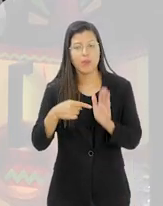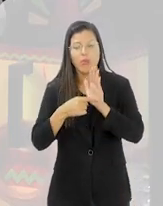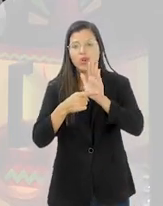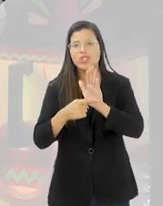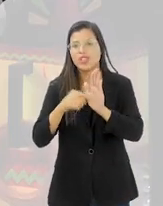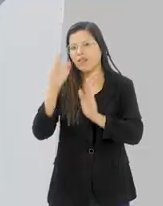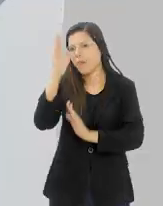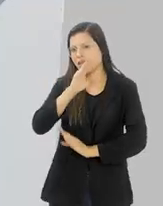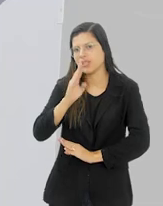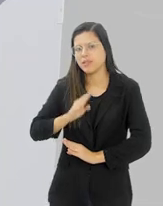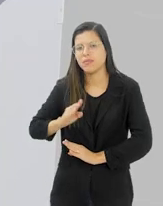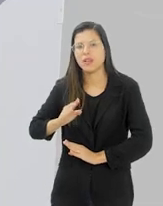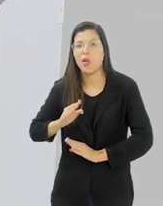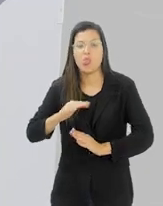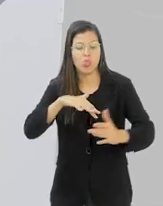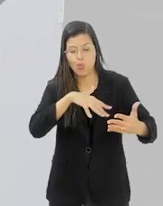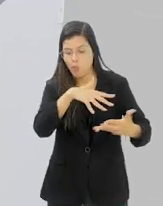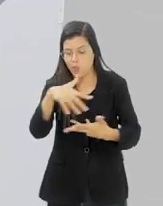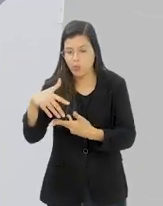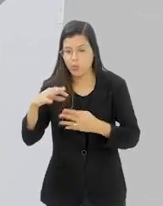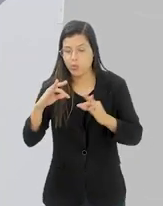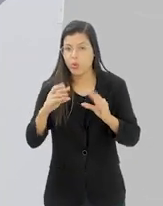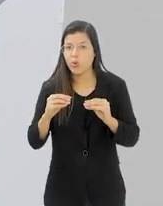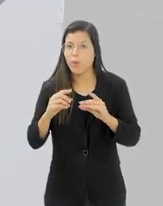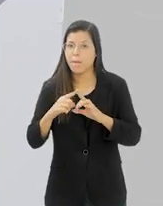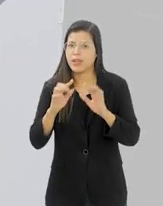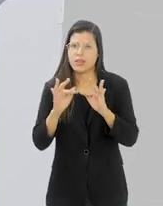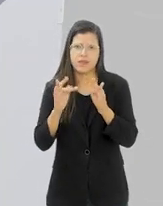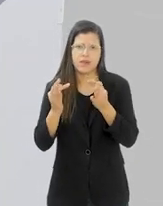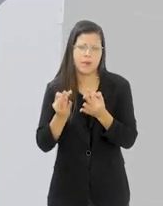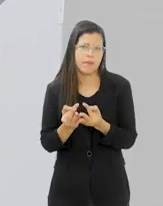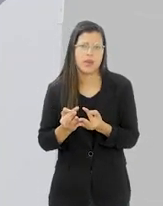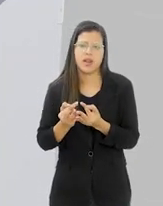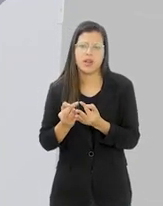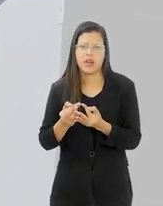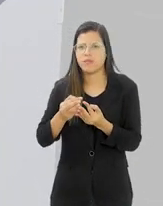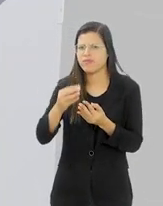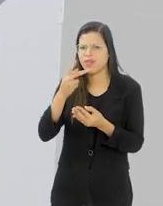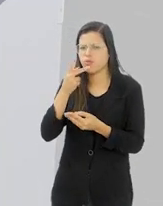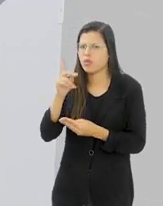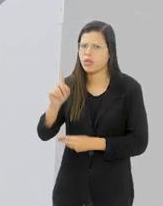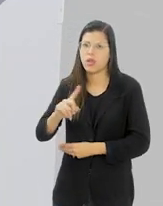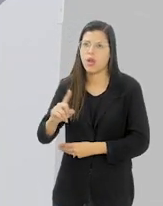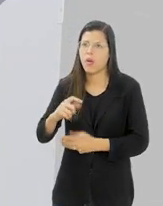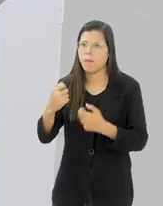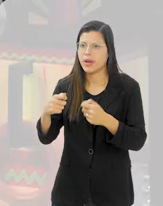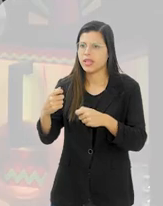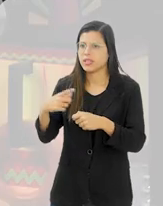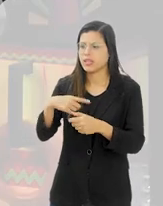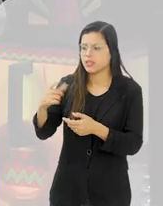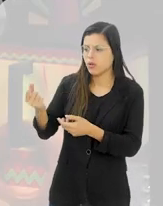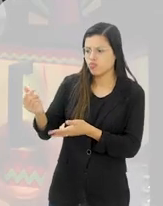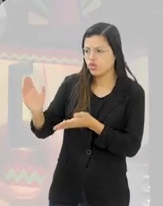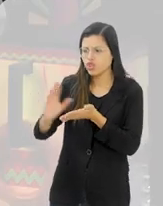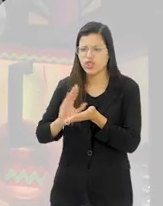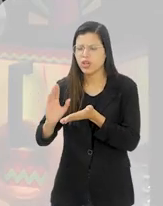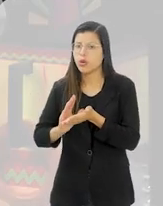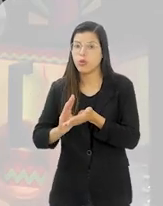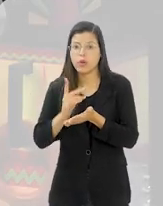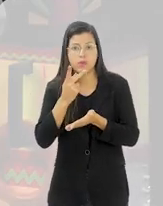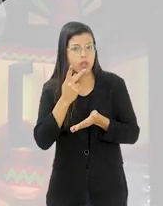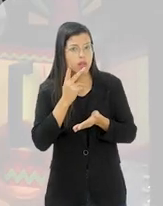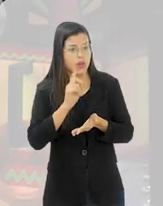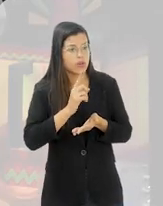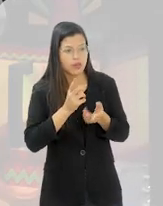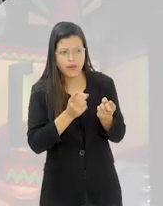brasilidade, né, para o mundo inteiro. E aí a família não permitiu, uma sobrinha falou que não, que tinha que ter algum rendimento. Eu falei, mas a gente não vai